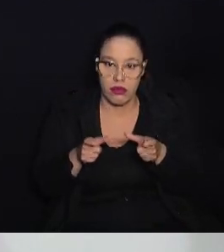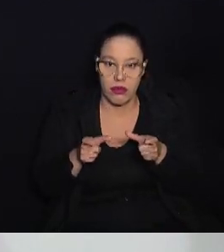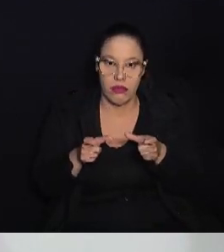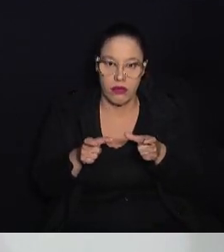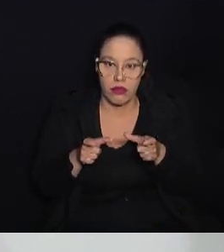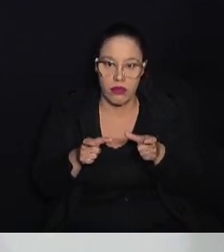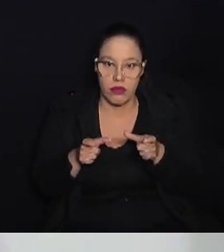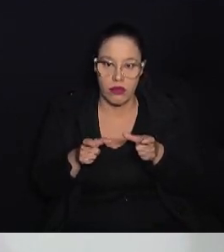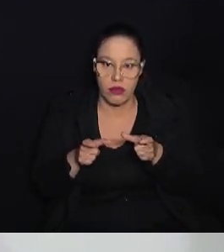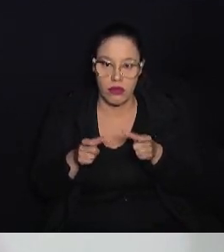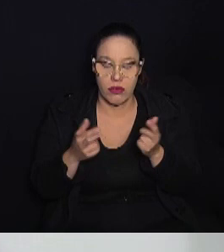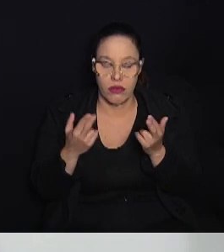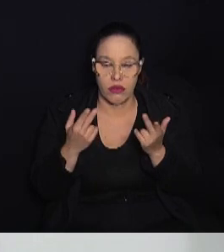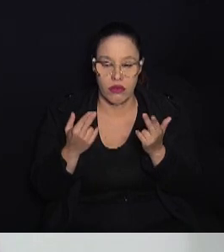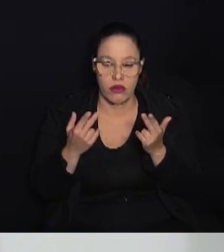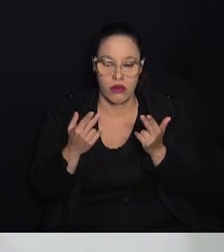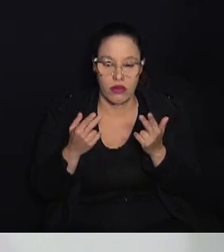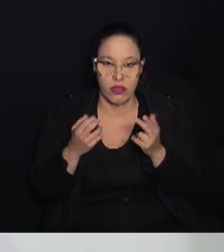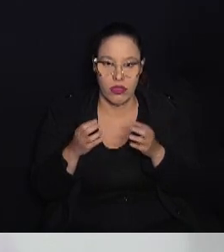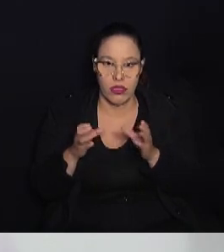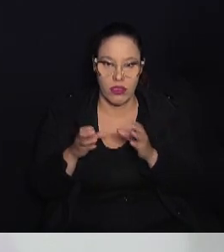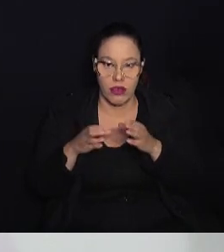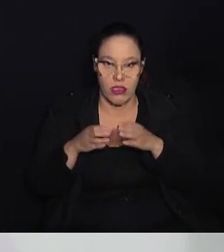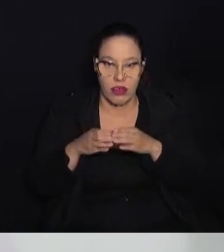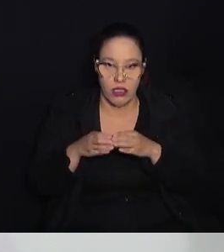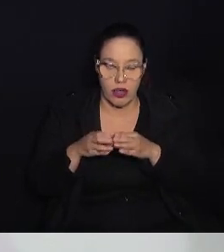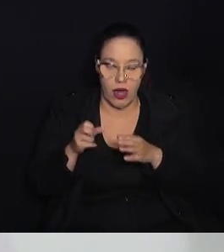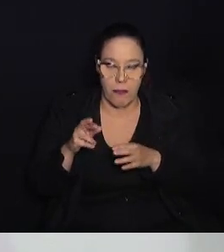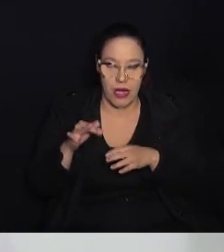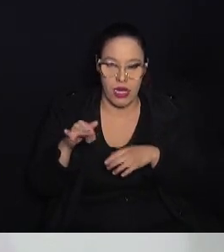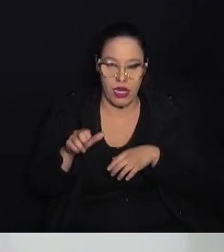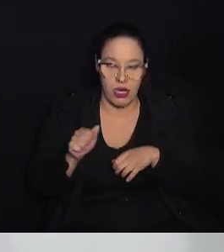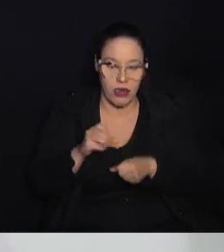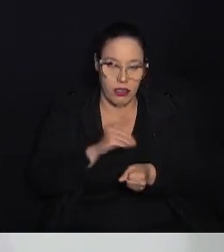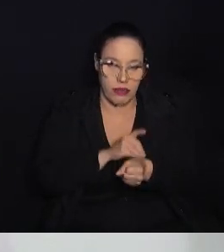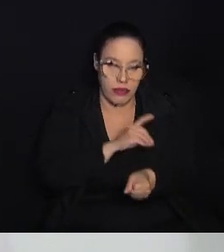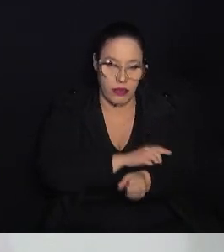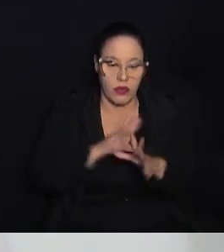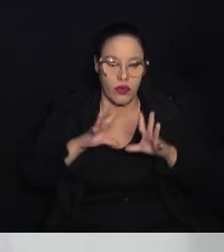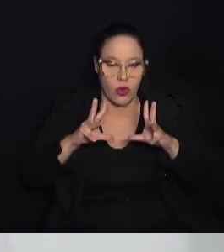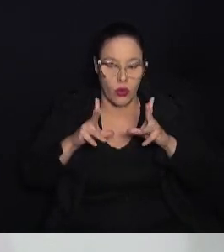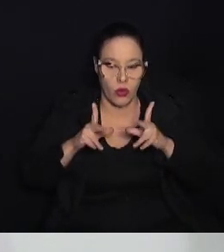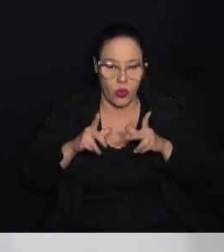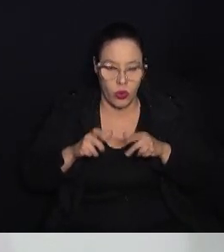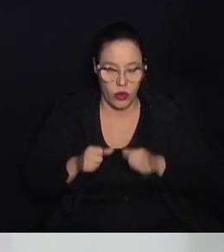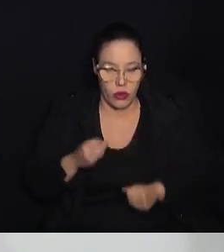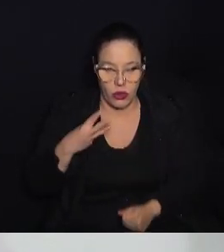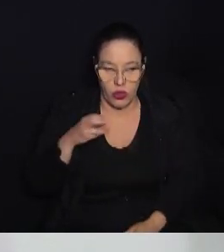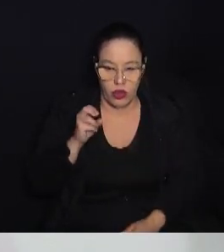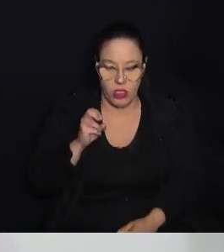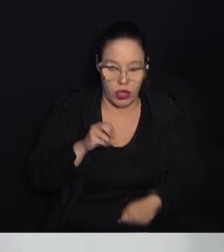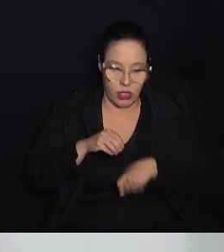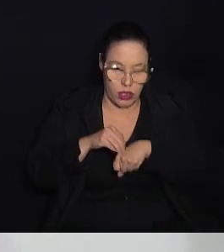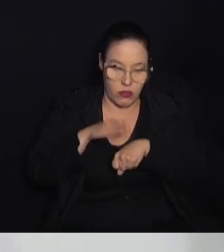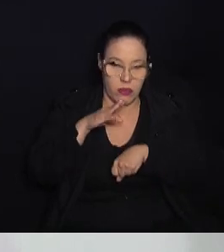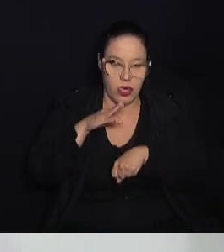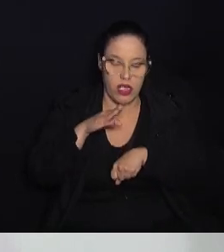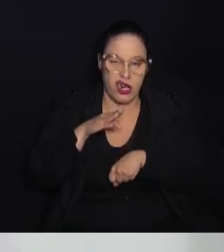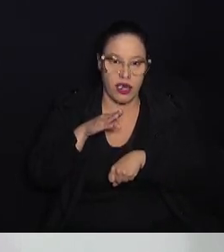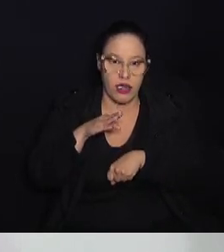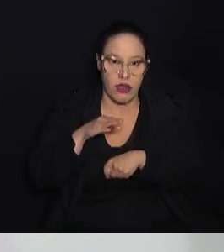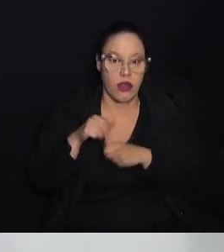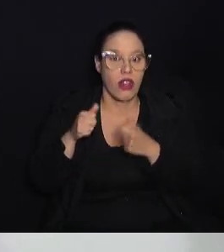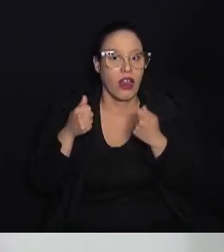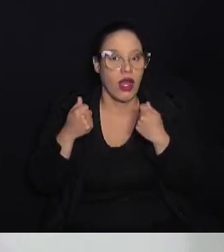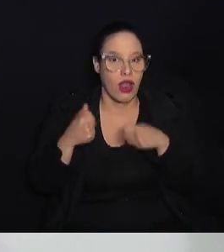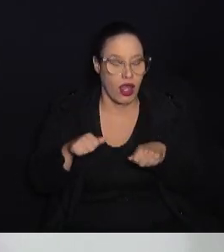está preconizando, de uma forma semelhante à Associação Americana de Diabetes, que todas as pessoas com 35 anos ou